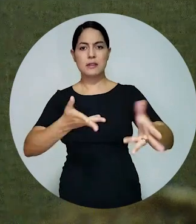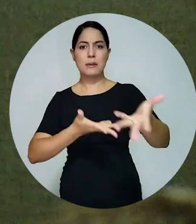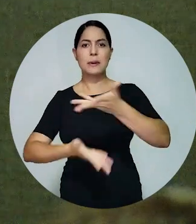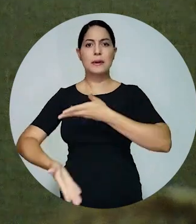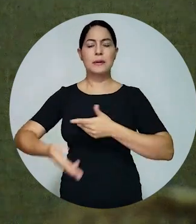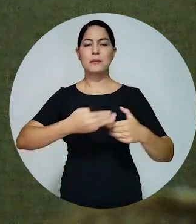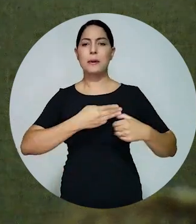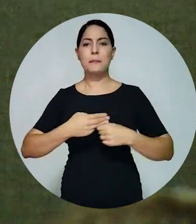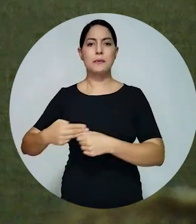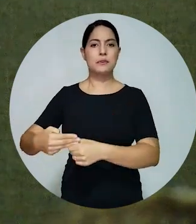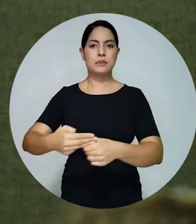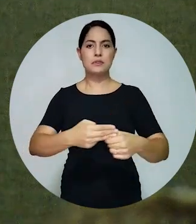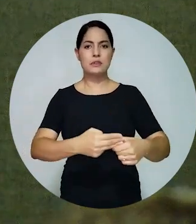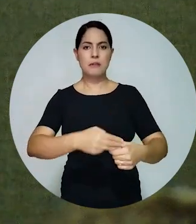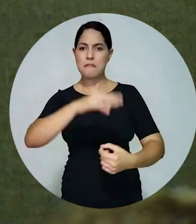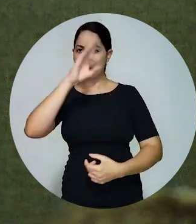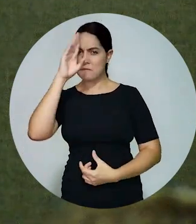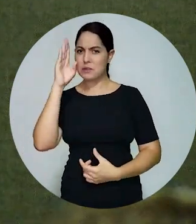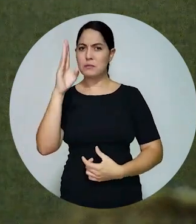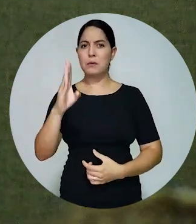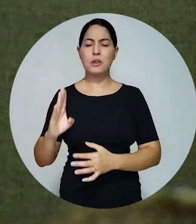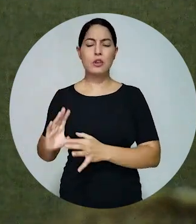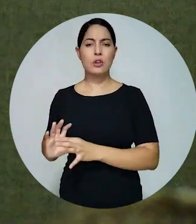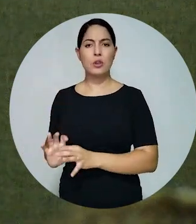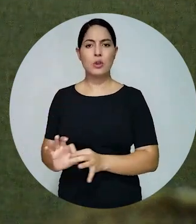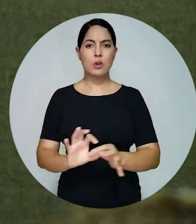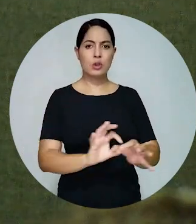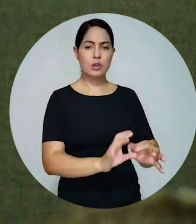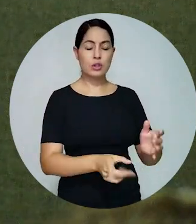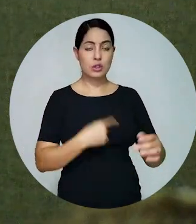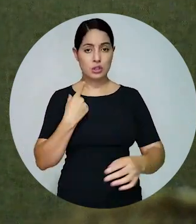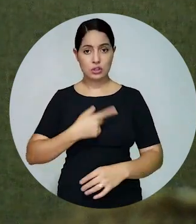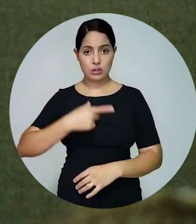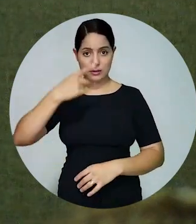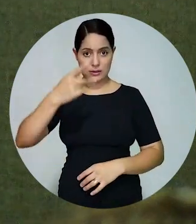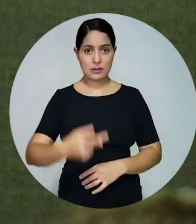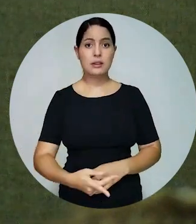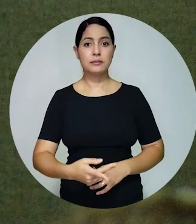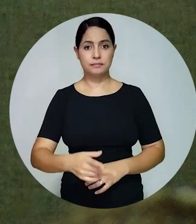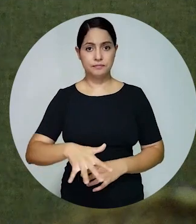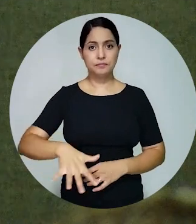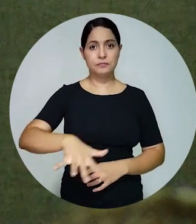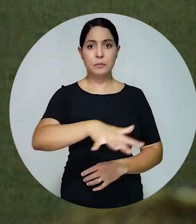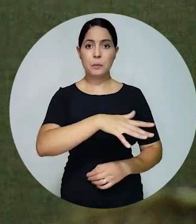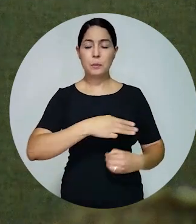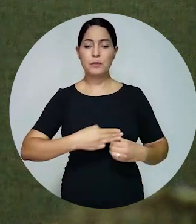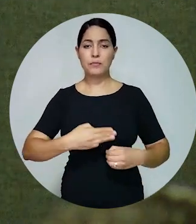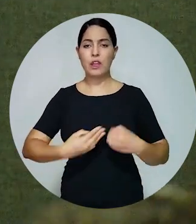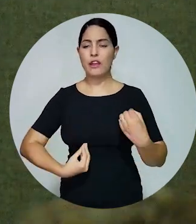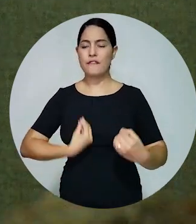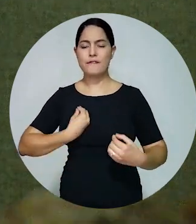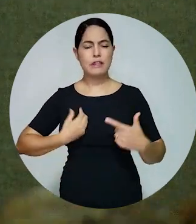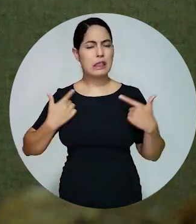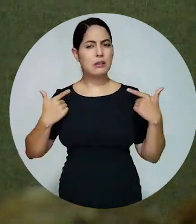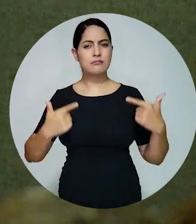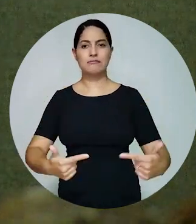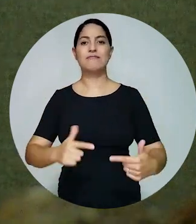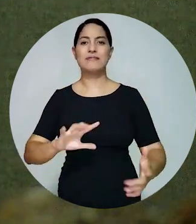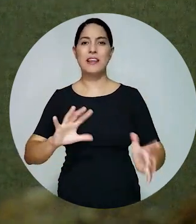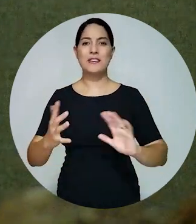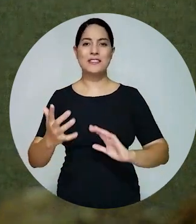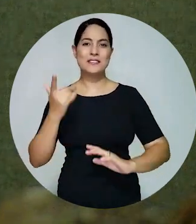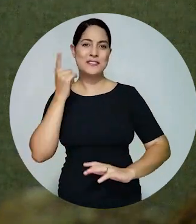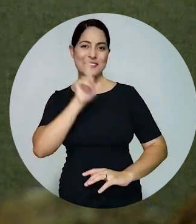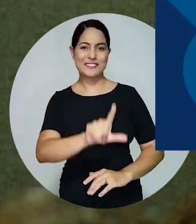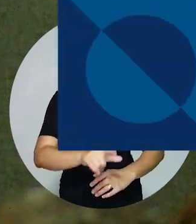que respeitem a autonomia do nosso município, acima de tudo, porque é no nosso município